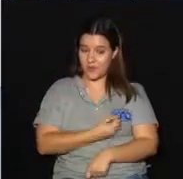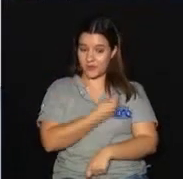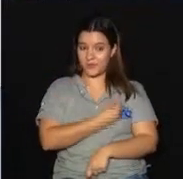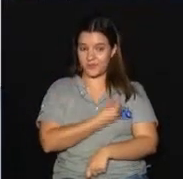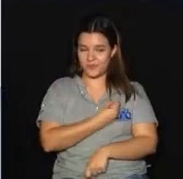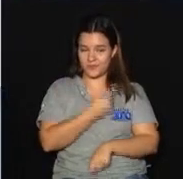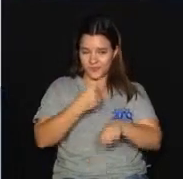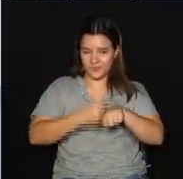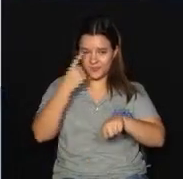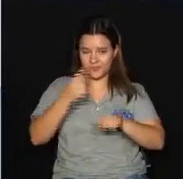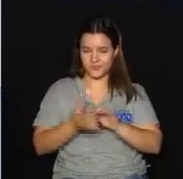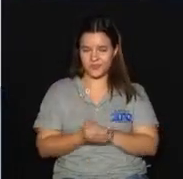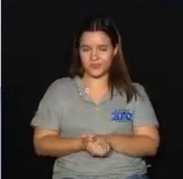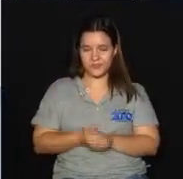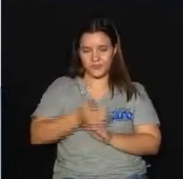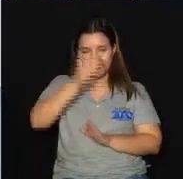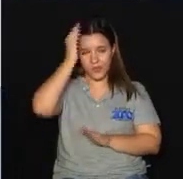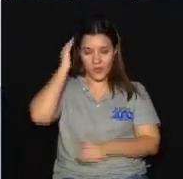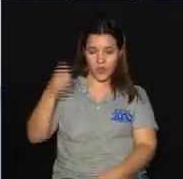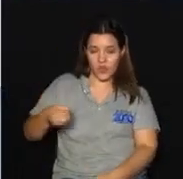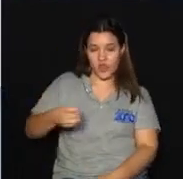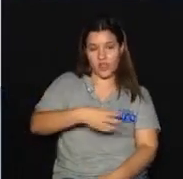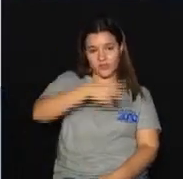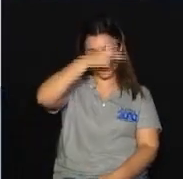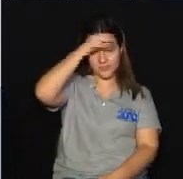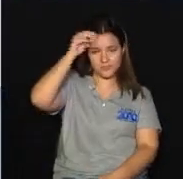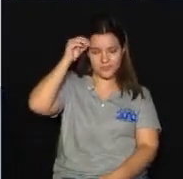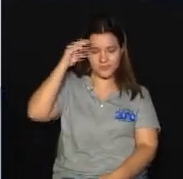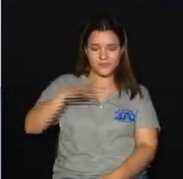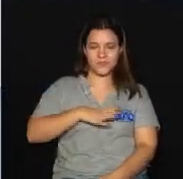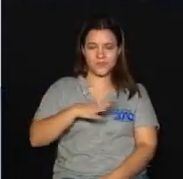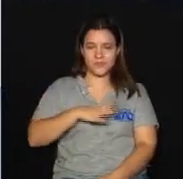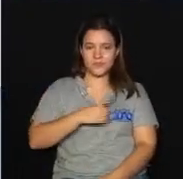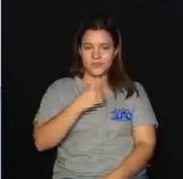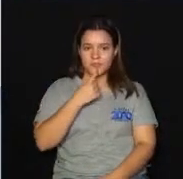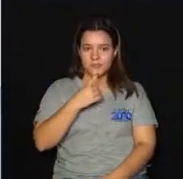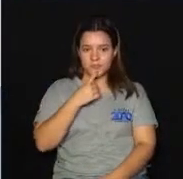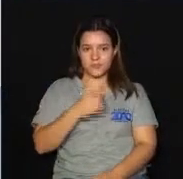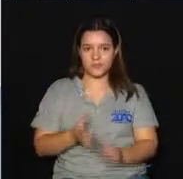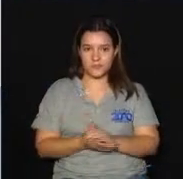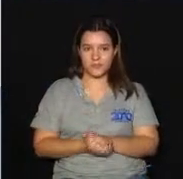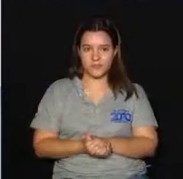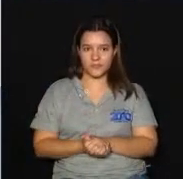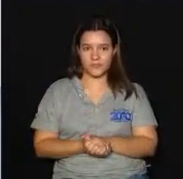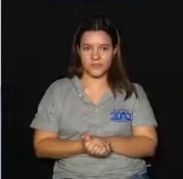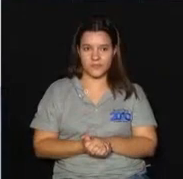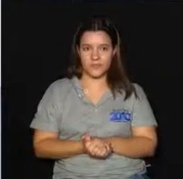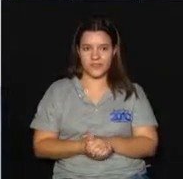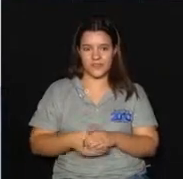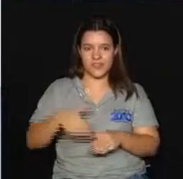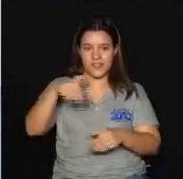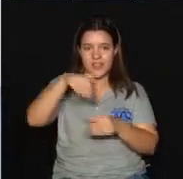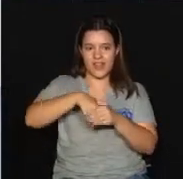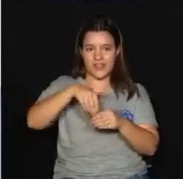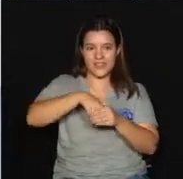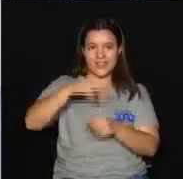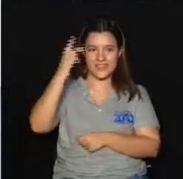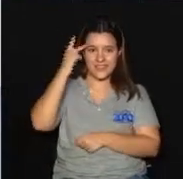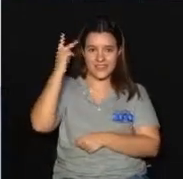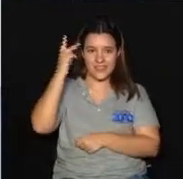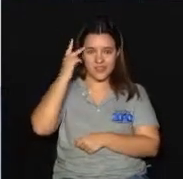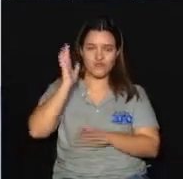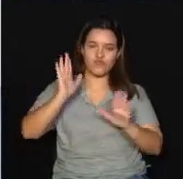ao vivo com o Dário Saad, o novo prefeito da cidade de Campinas. Eleição na cidade de São